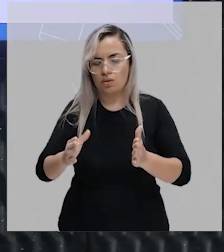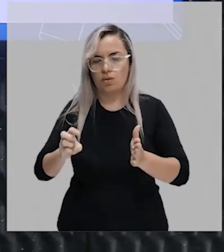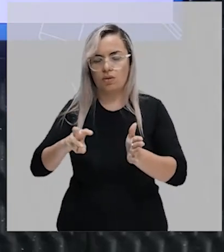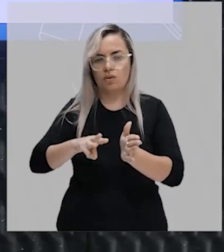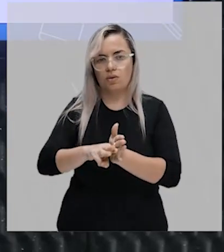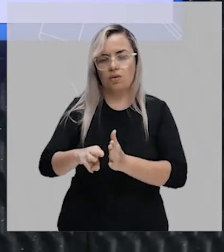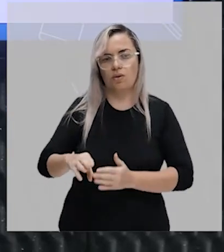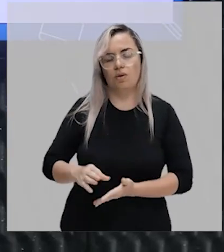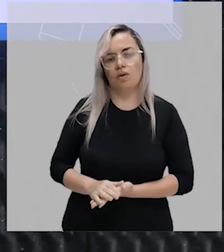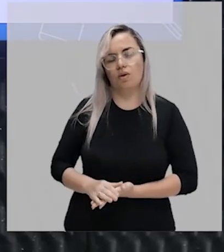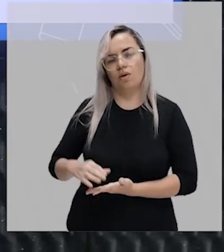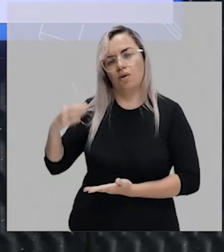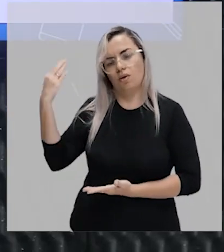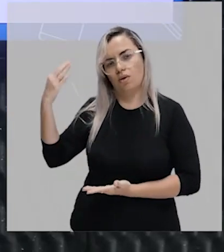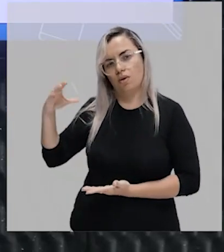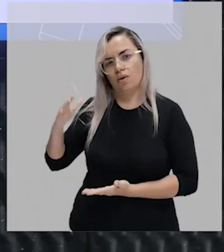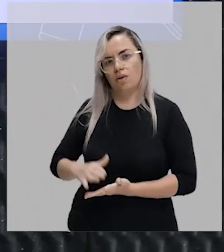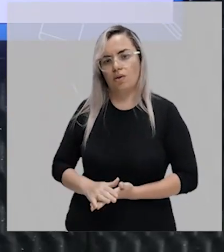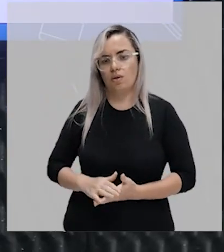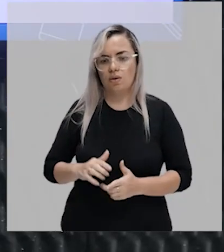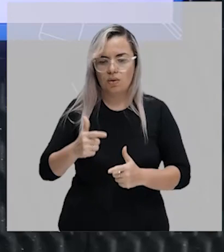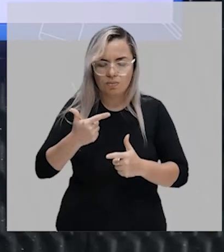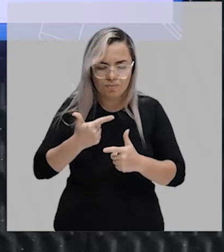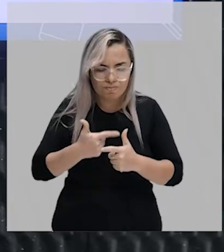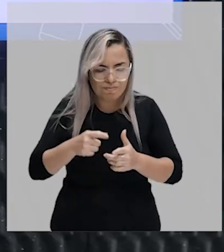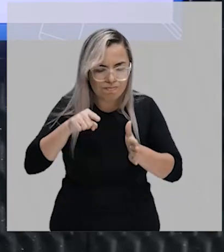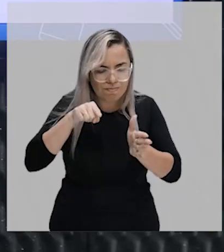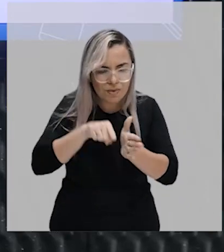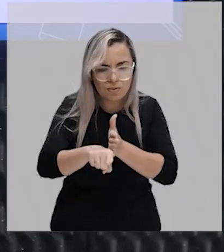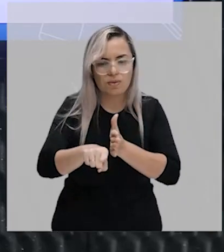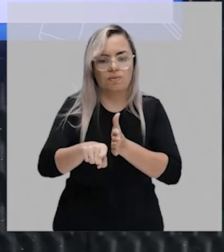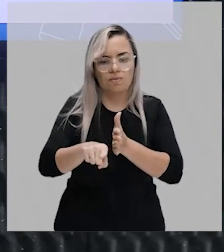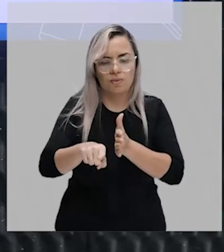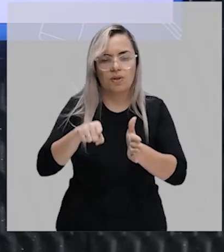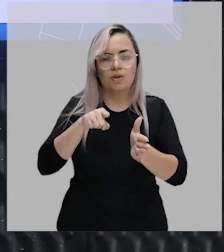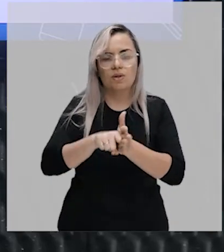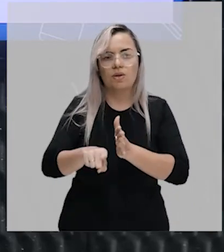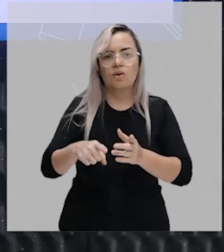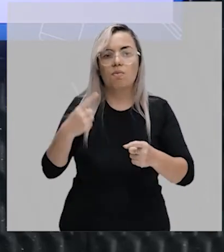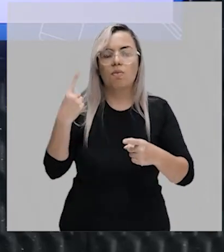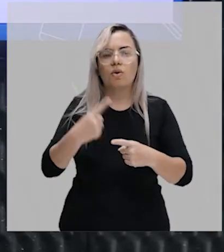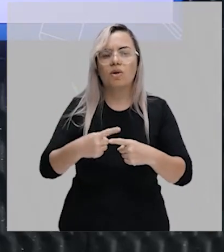a problematização. Ele levanta perguntas. Por que que